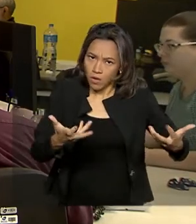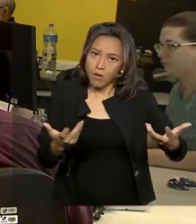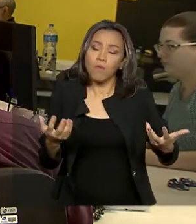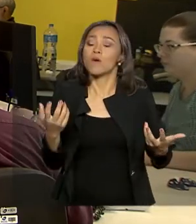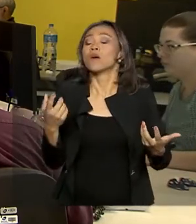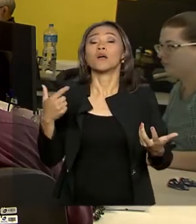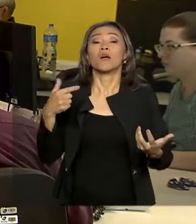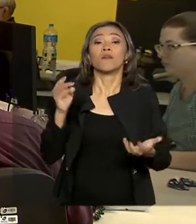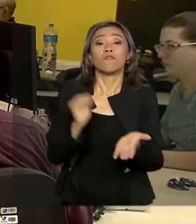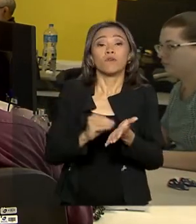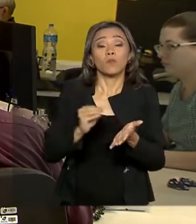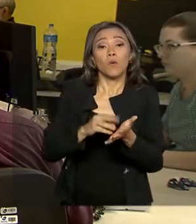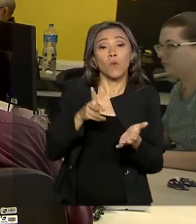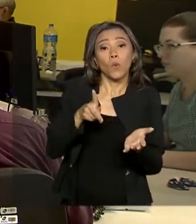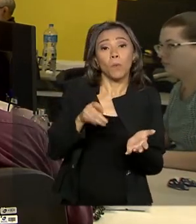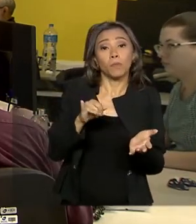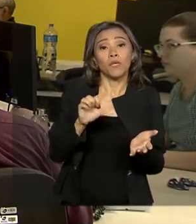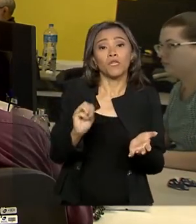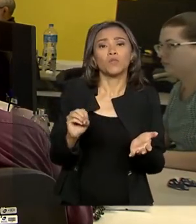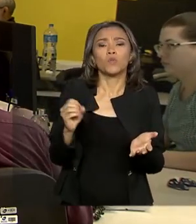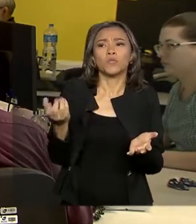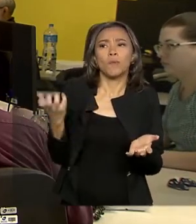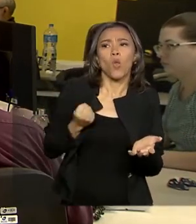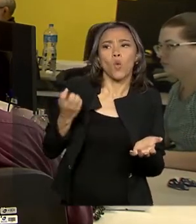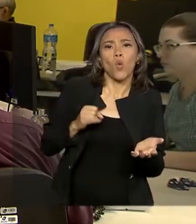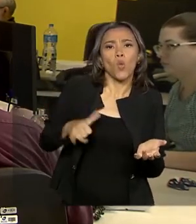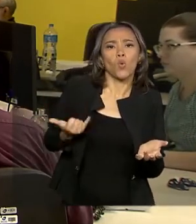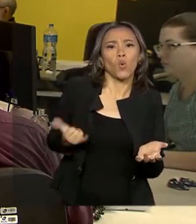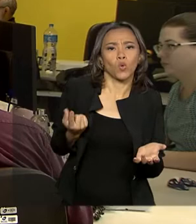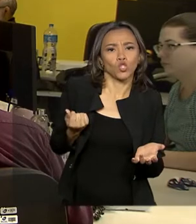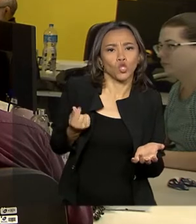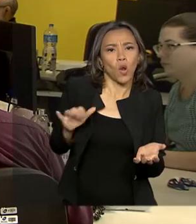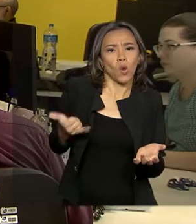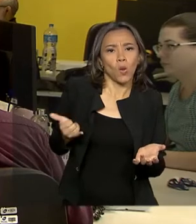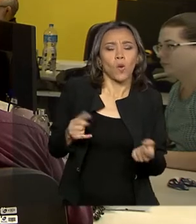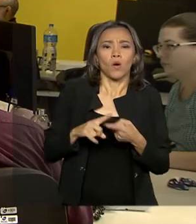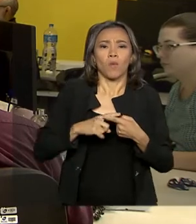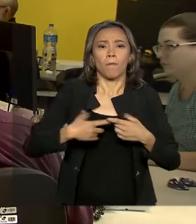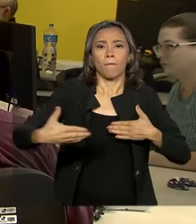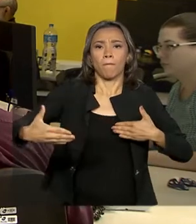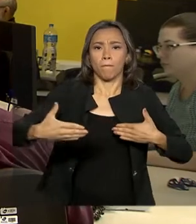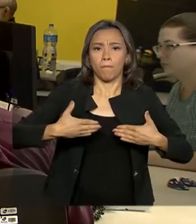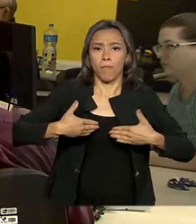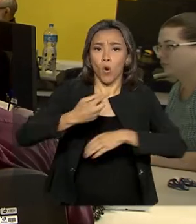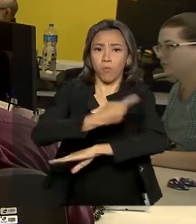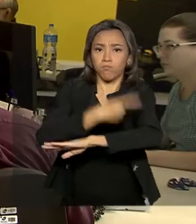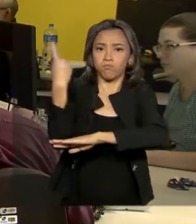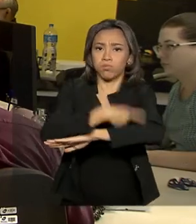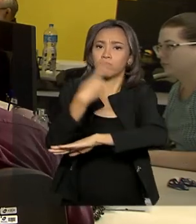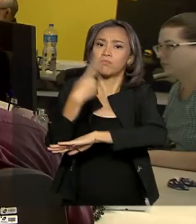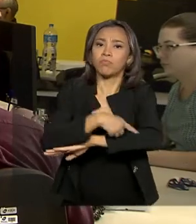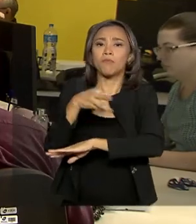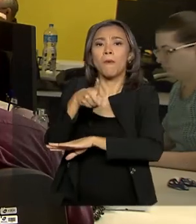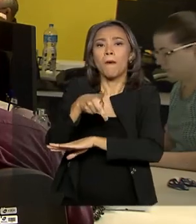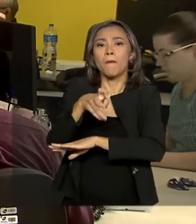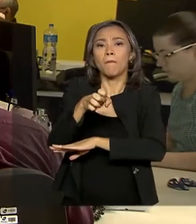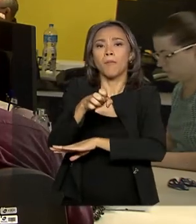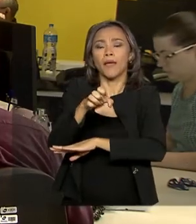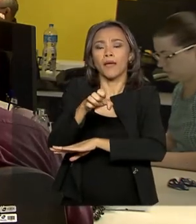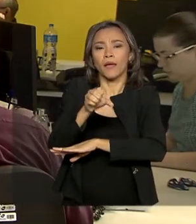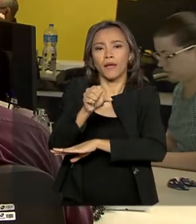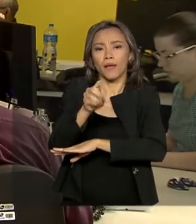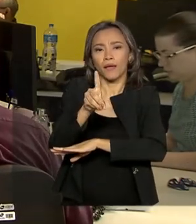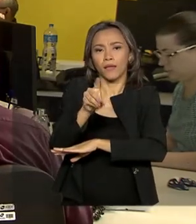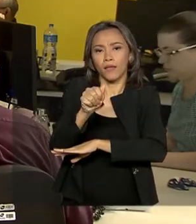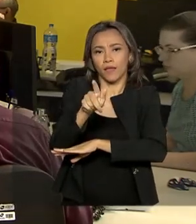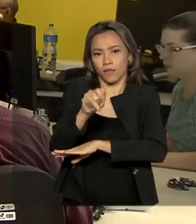mínimo a margem de lucro do caminhoneiro, nem os custos com pedágios ou movimentações logísticas complementares. Também não